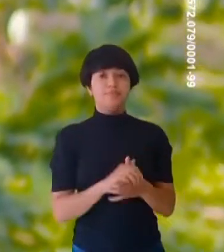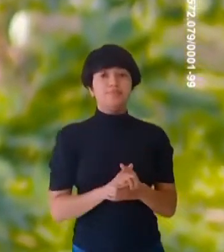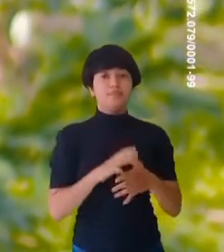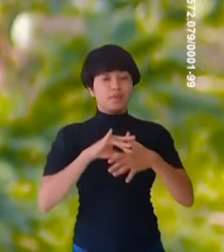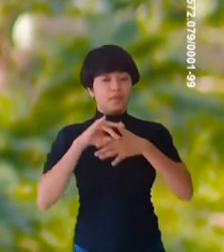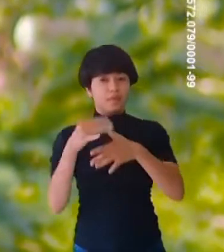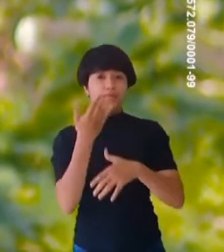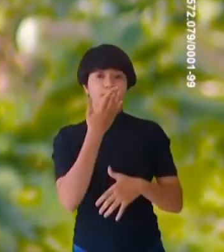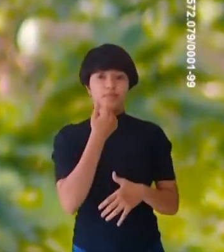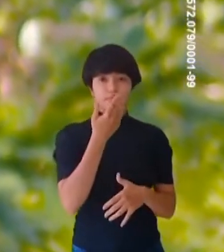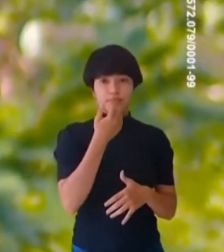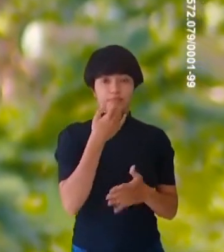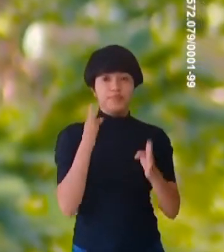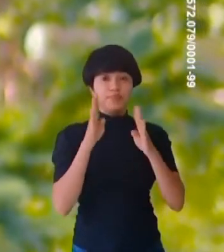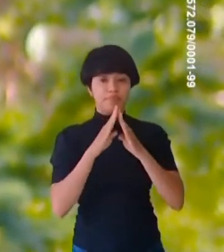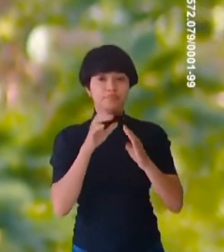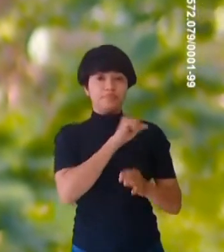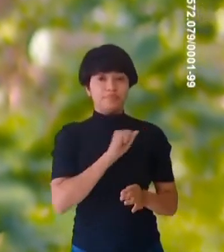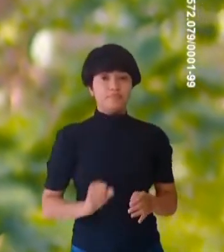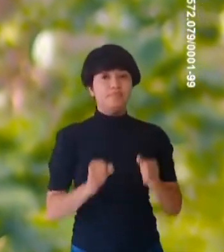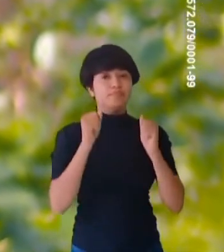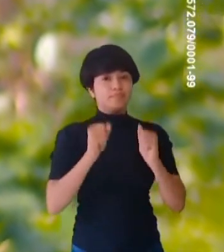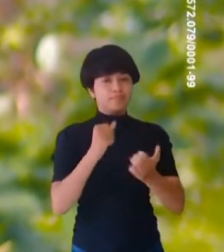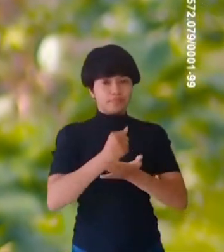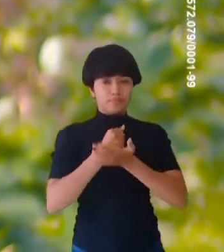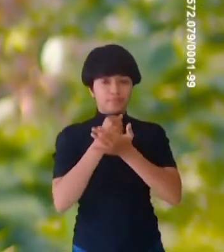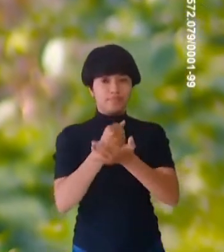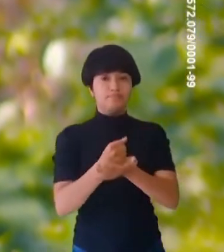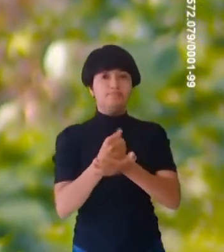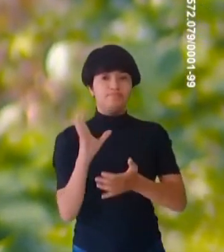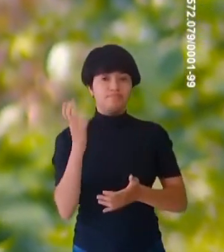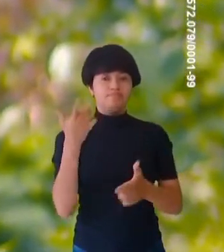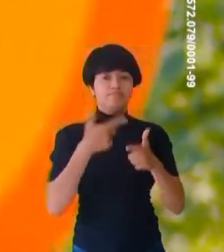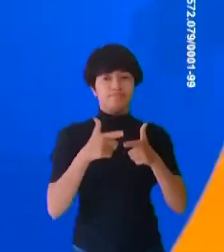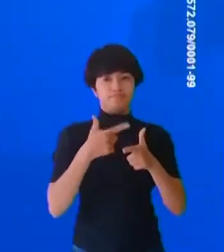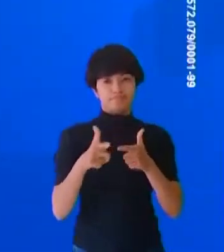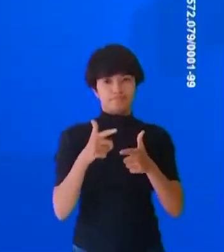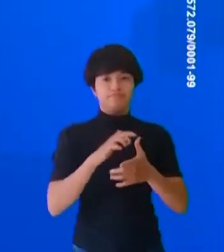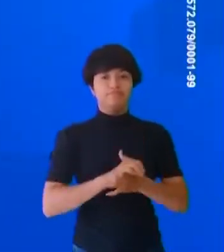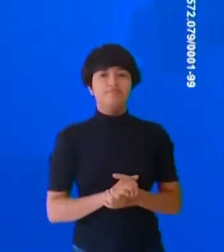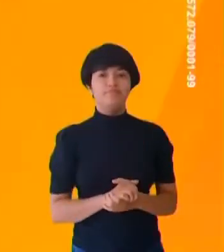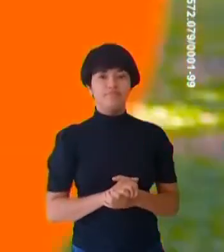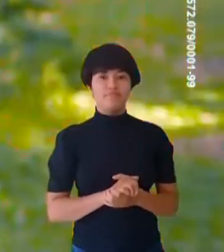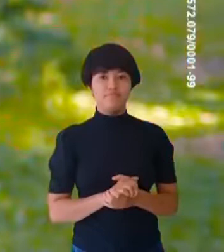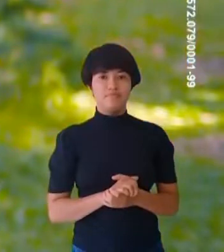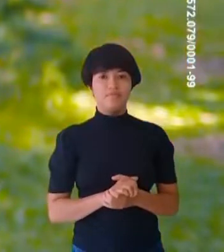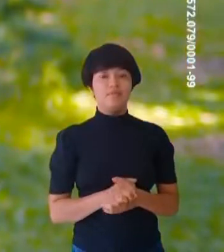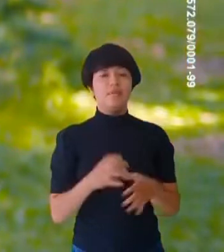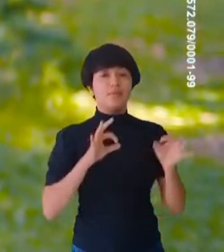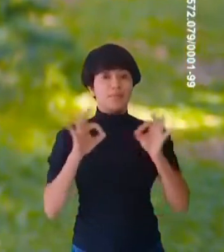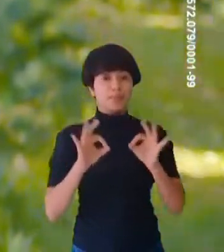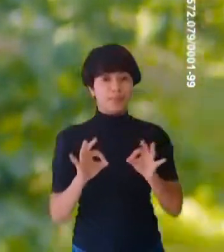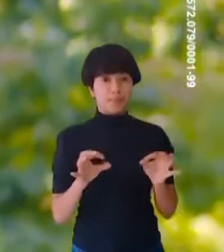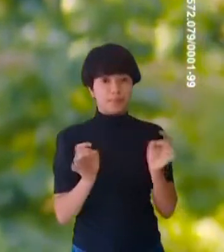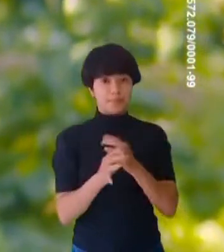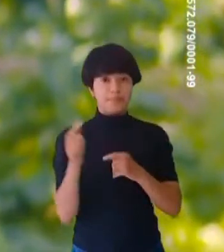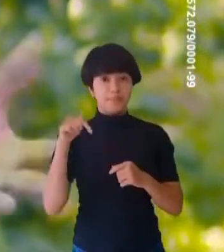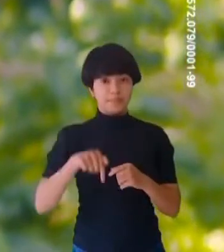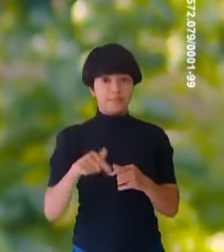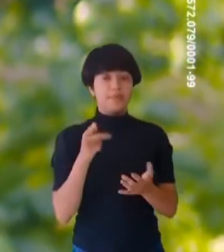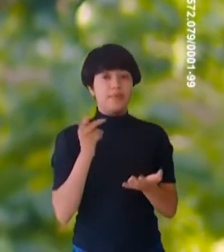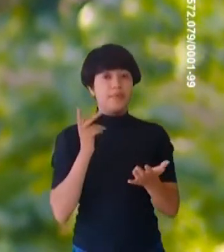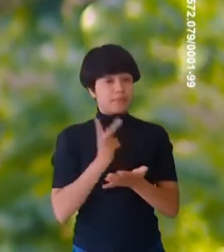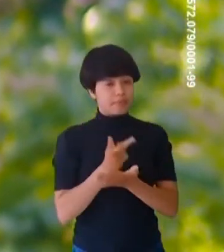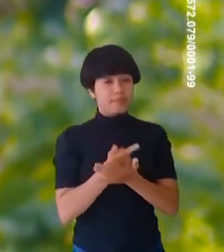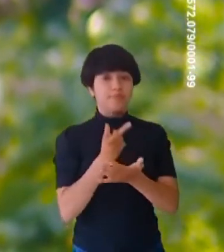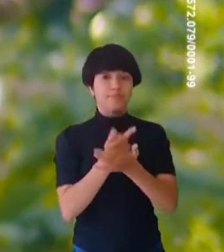levar comida para casa. E um senador pode ajudar a resolver esses problemas. O programa acaba aqui, mas continua